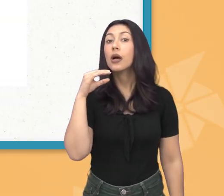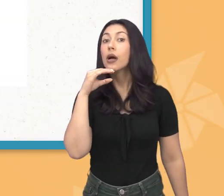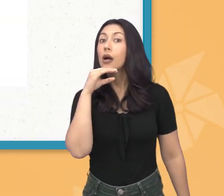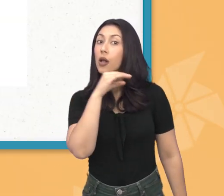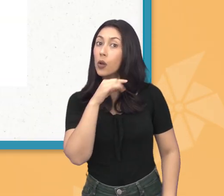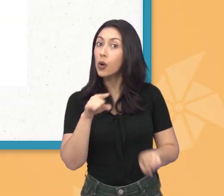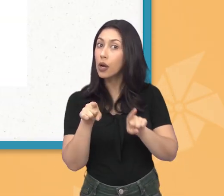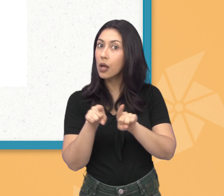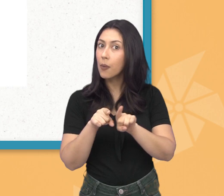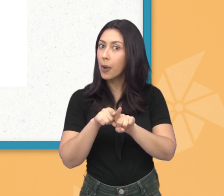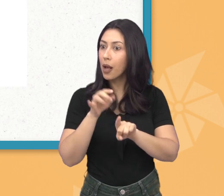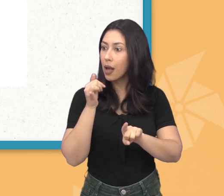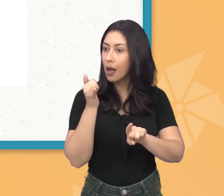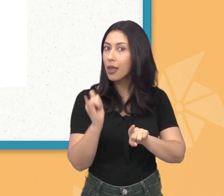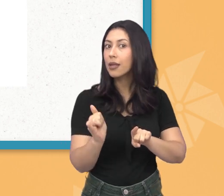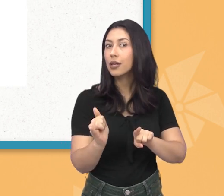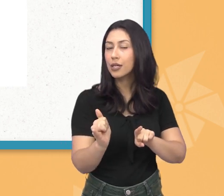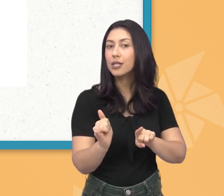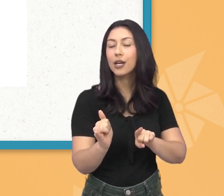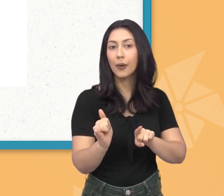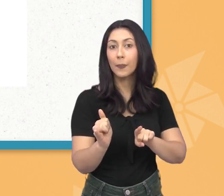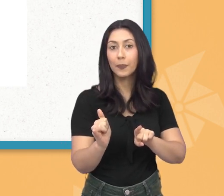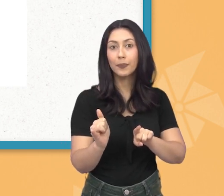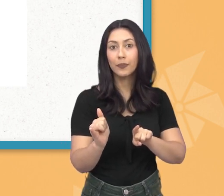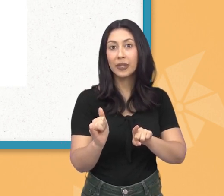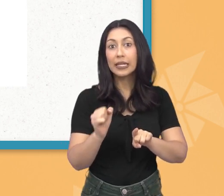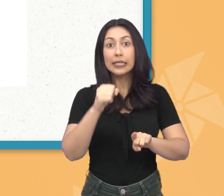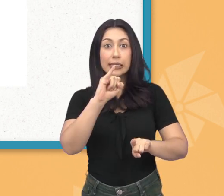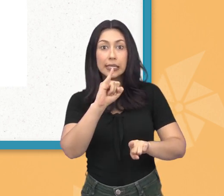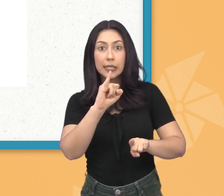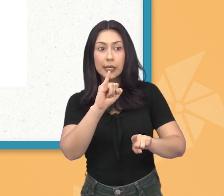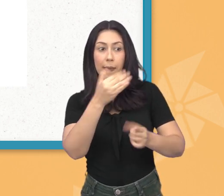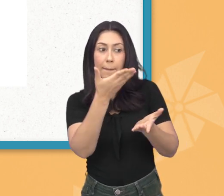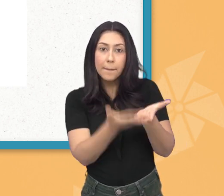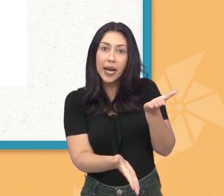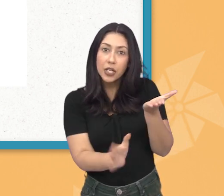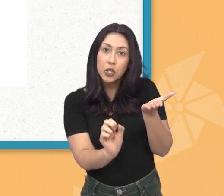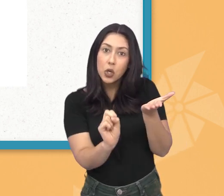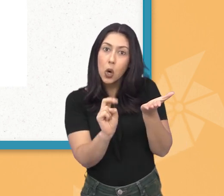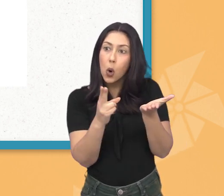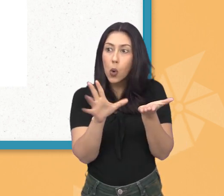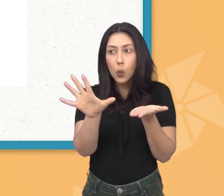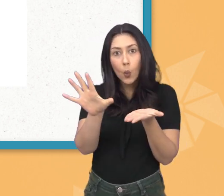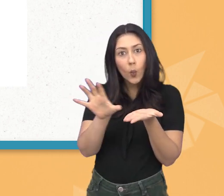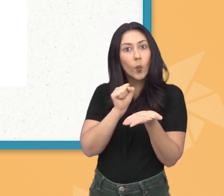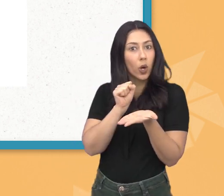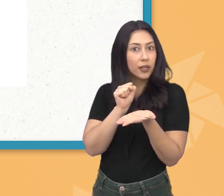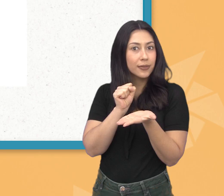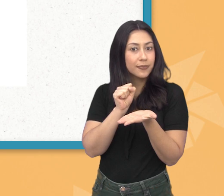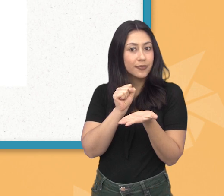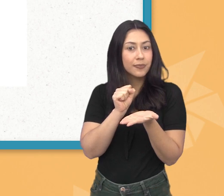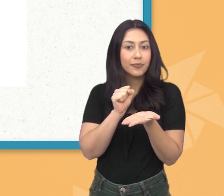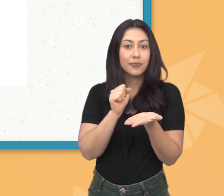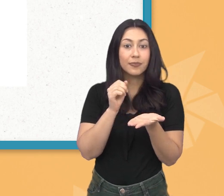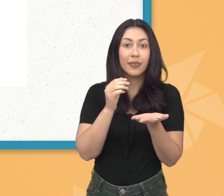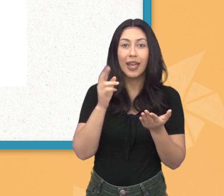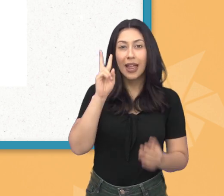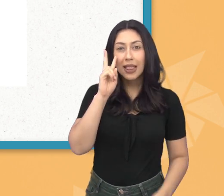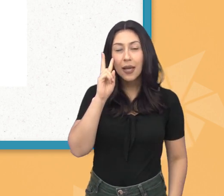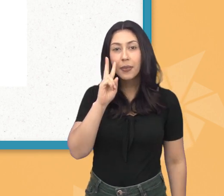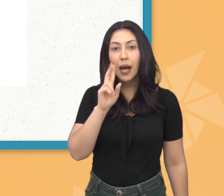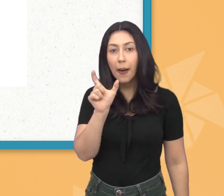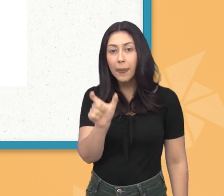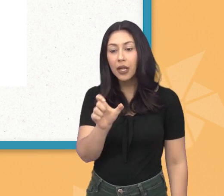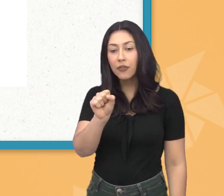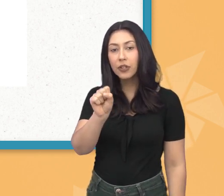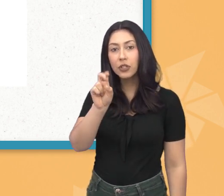né, a perda e também a absorção nesse caso. Lembrando que tem a sublimação, que é de